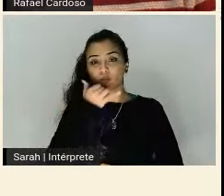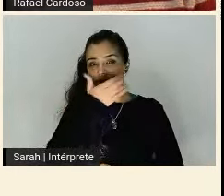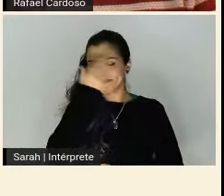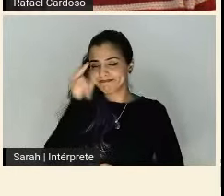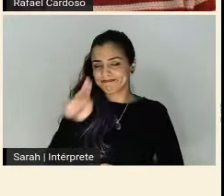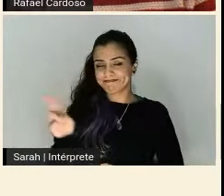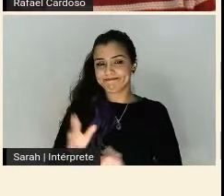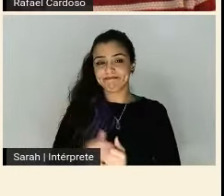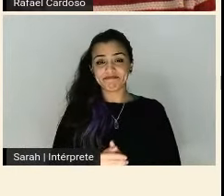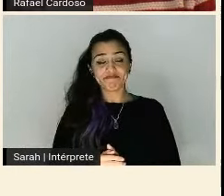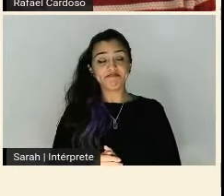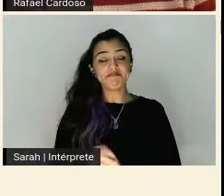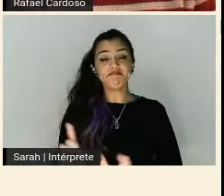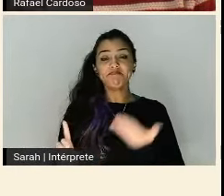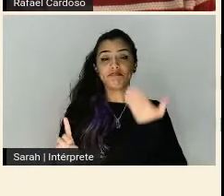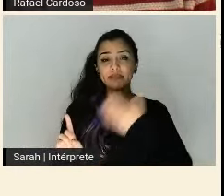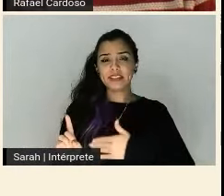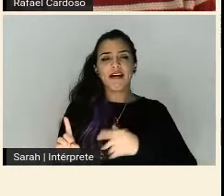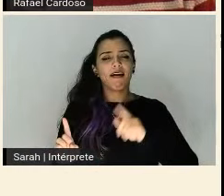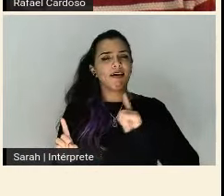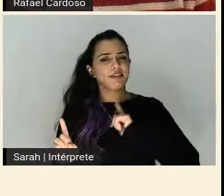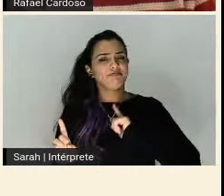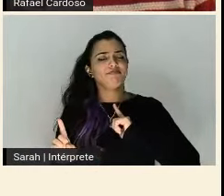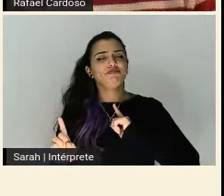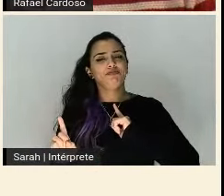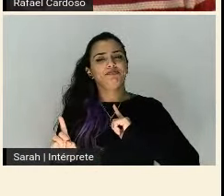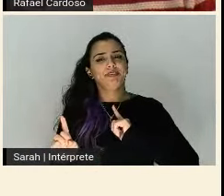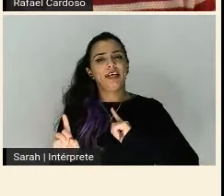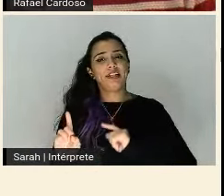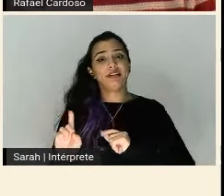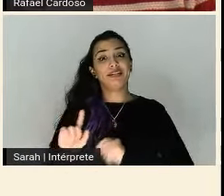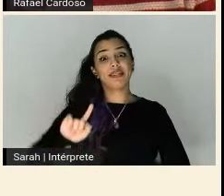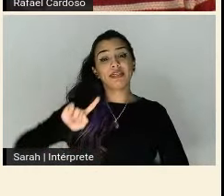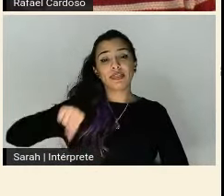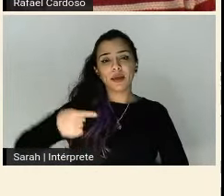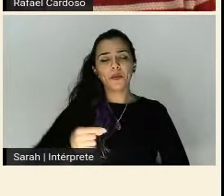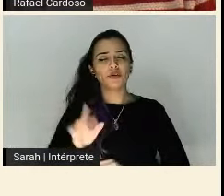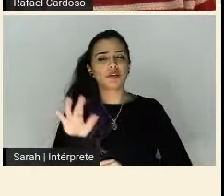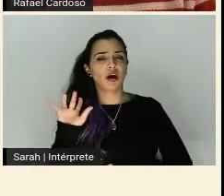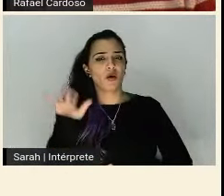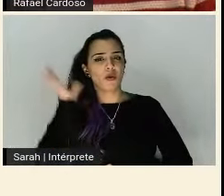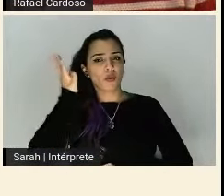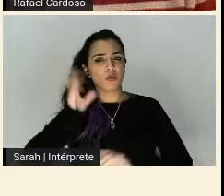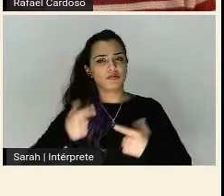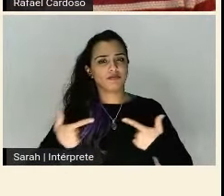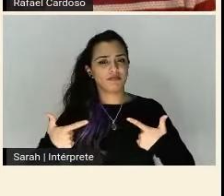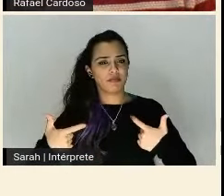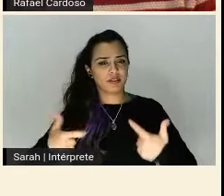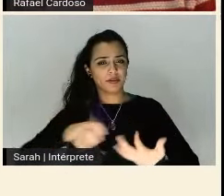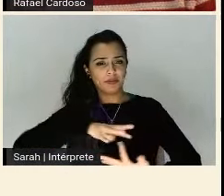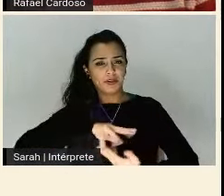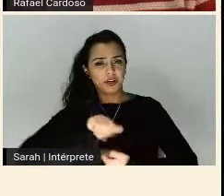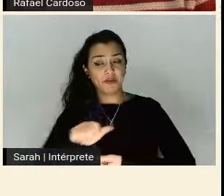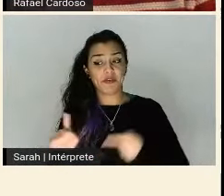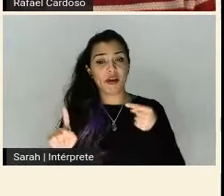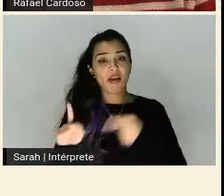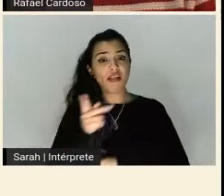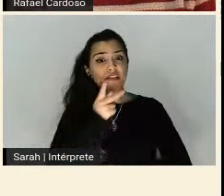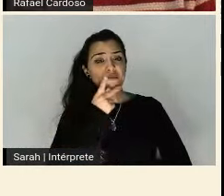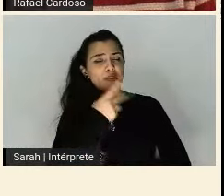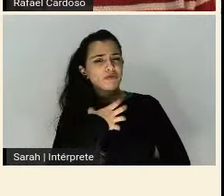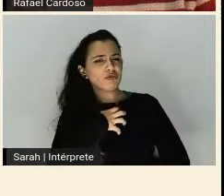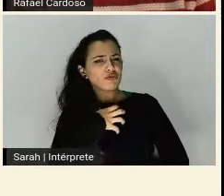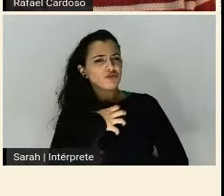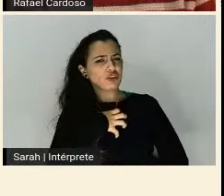pertencentes à geração que se impôs logo após a Primeira Guerra Mundial, e apresentados como, aspas, as figuras mais representativas